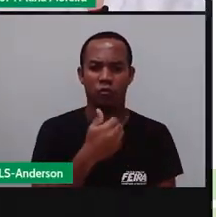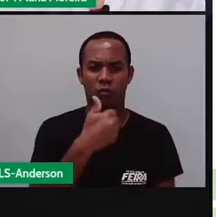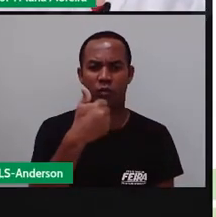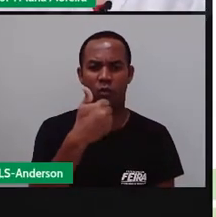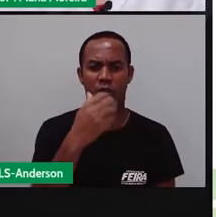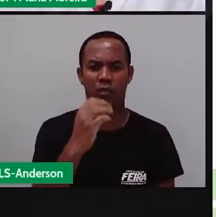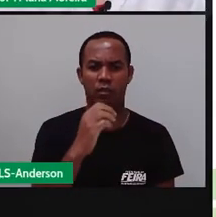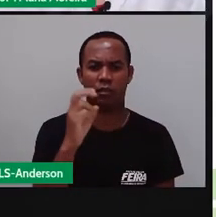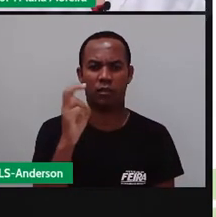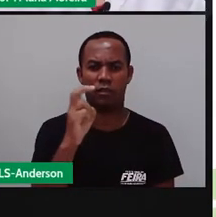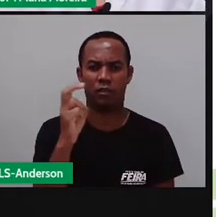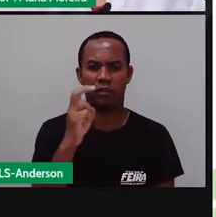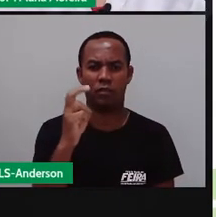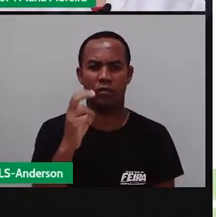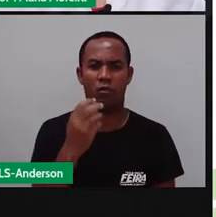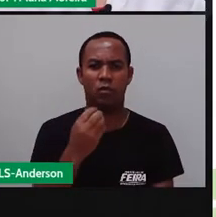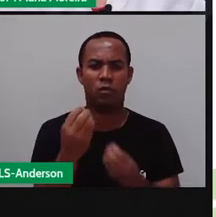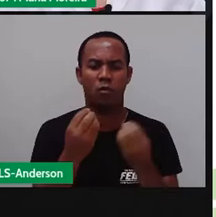105, as